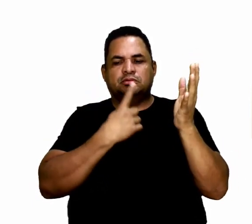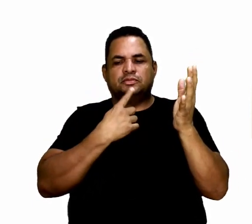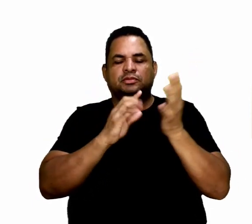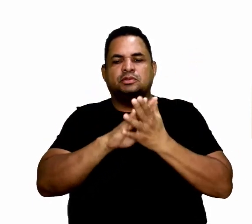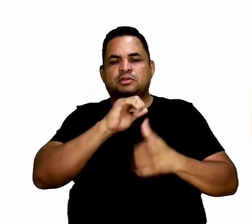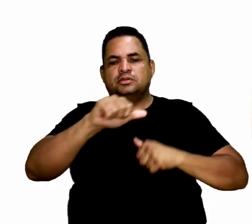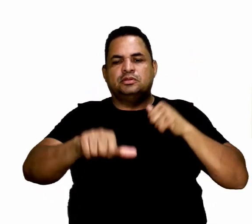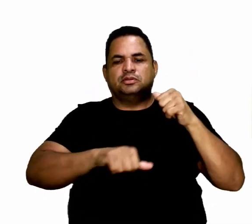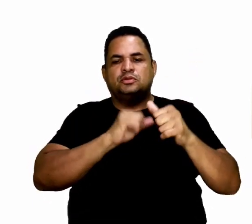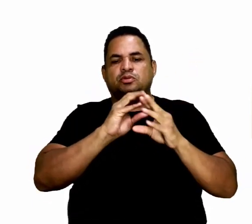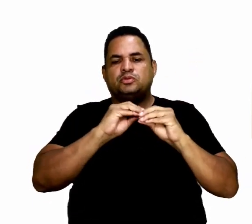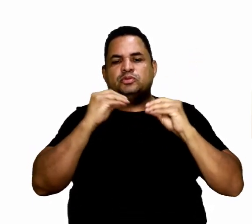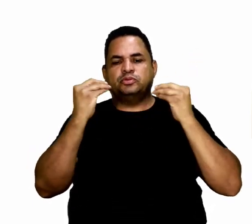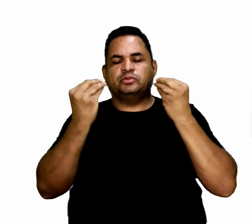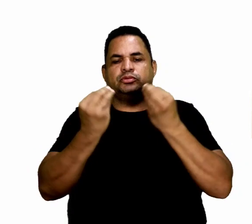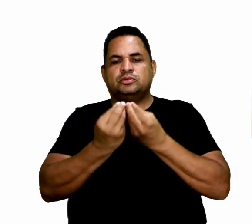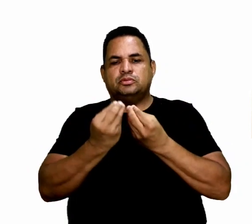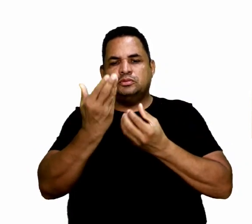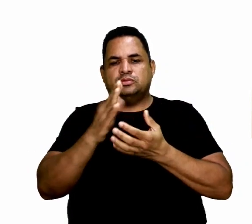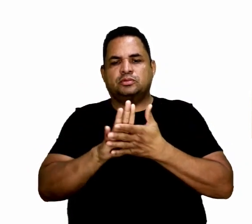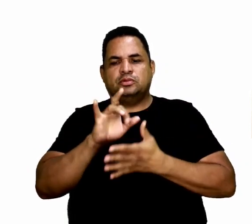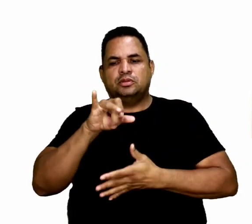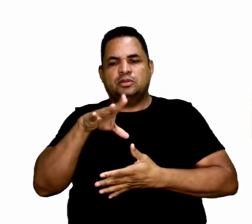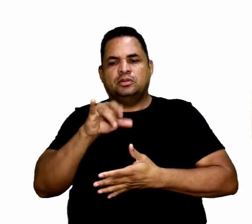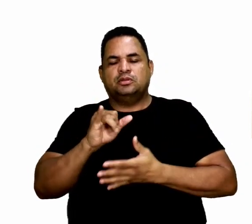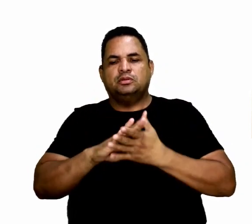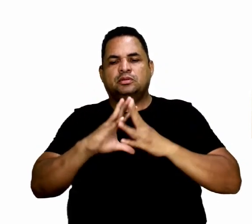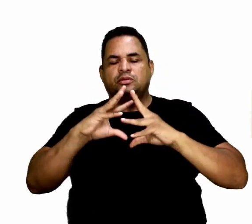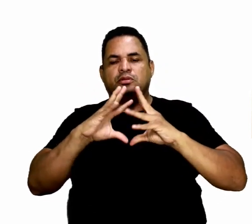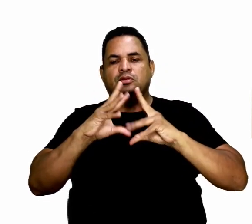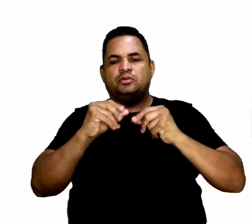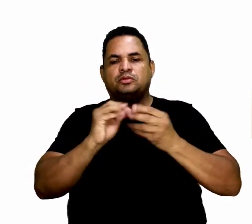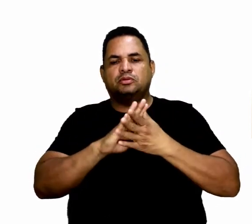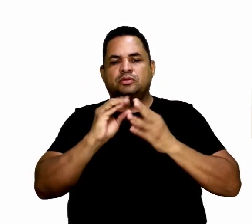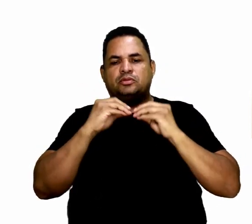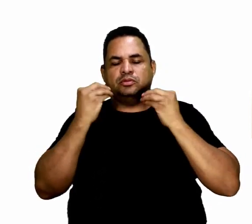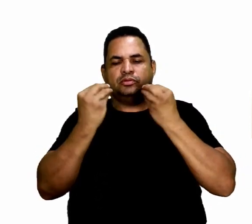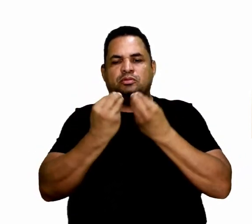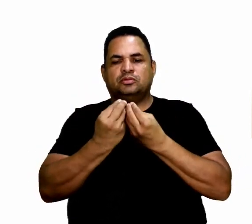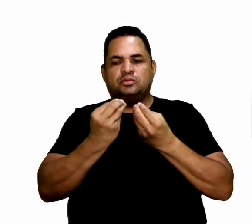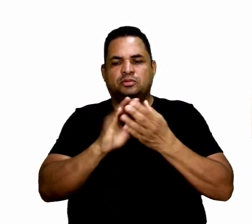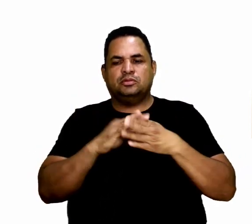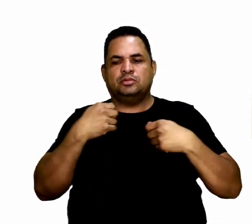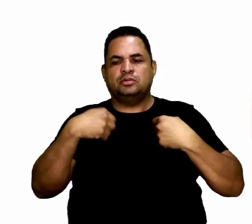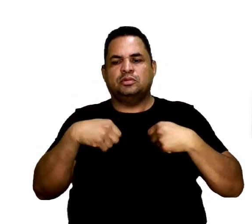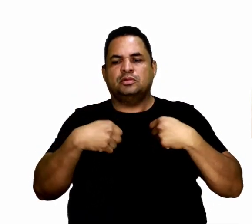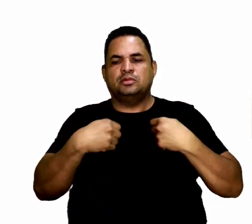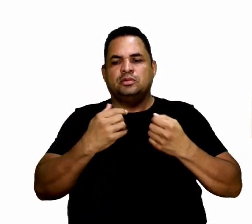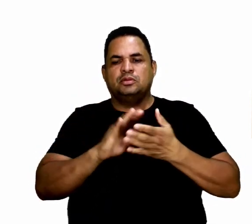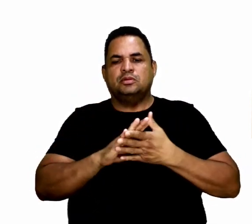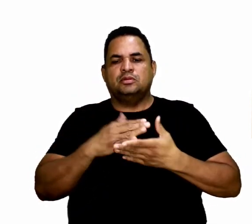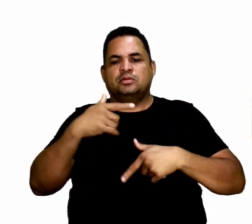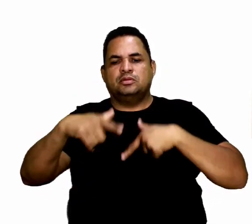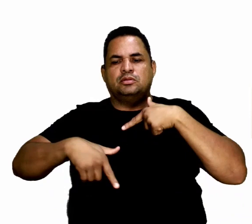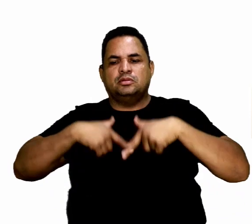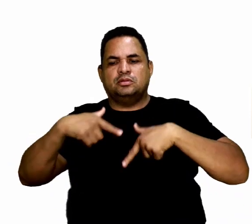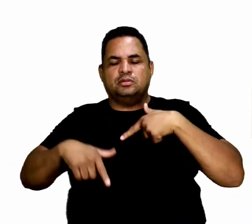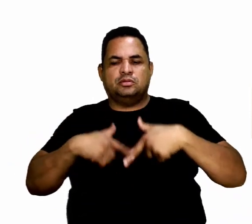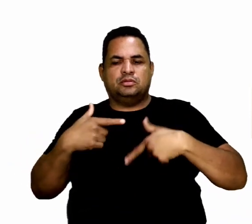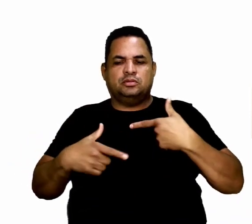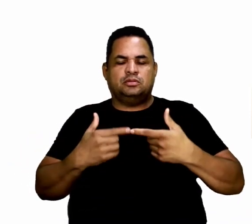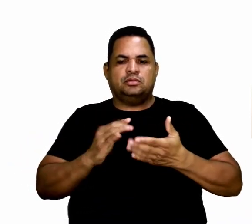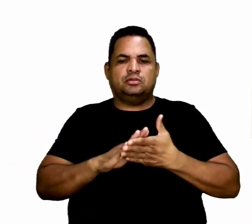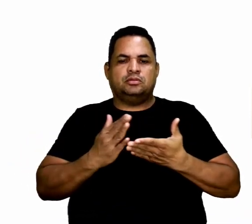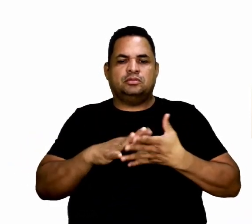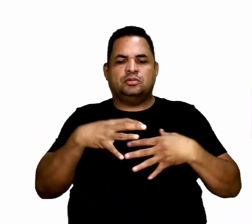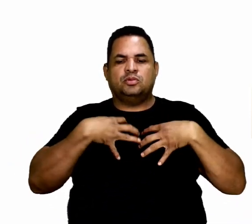de substâncias, ou seja, no caso aqui do linfático, todas as substâncias que são necessárias para agir em uma determinada